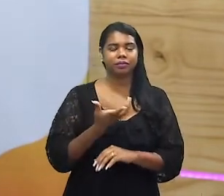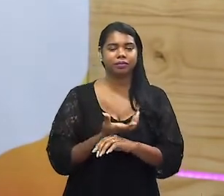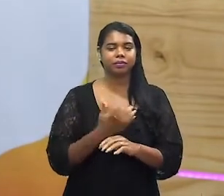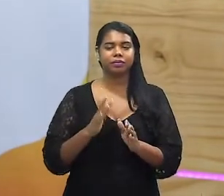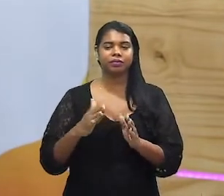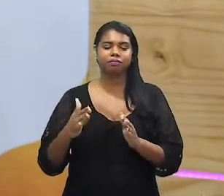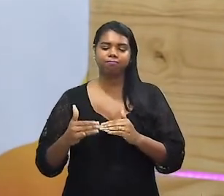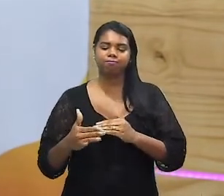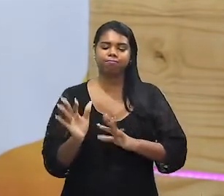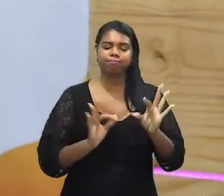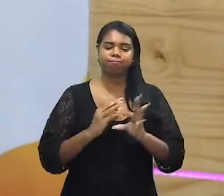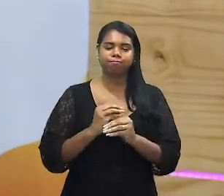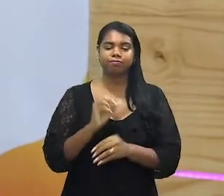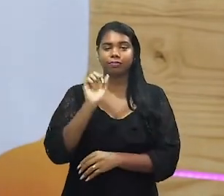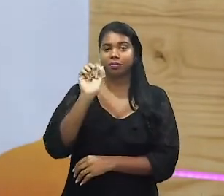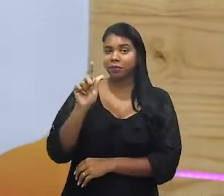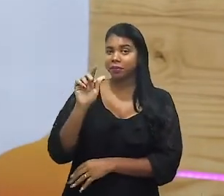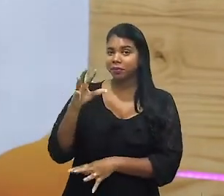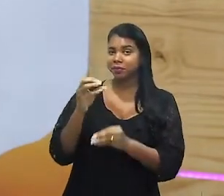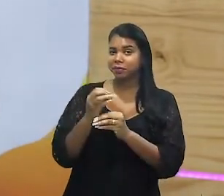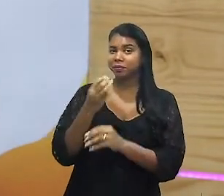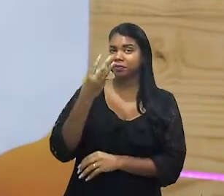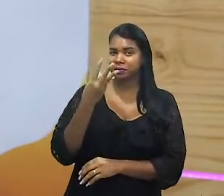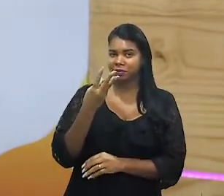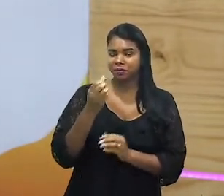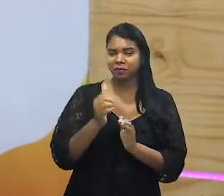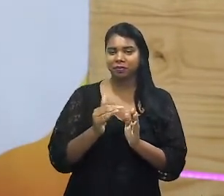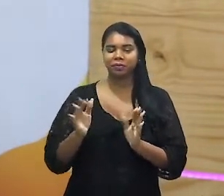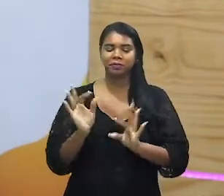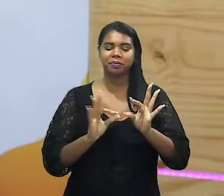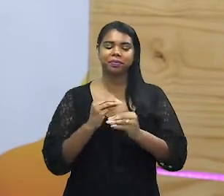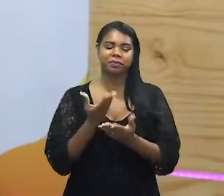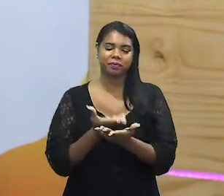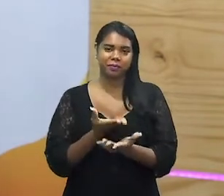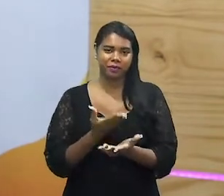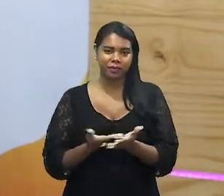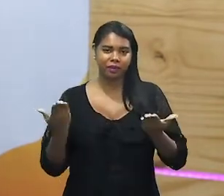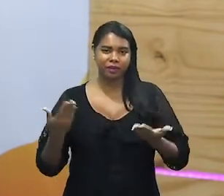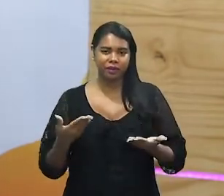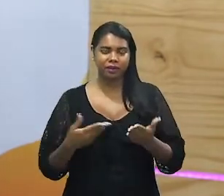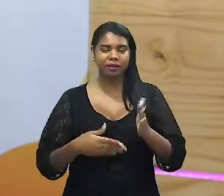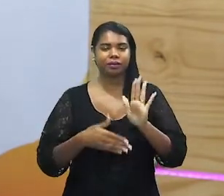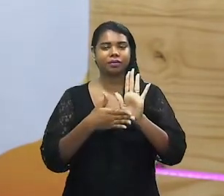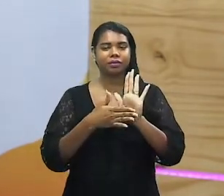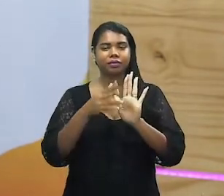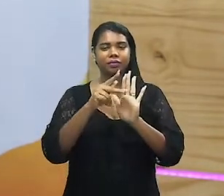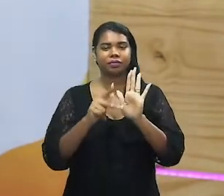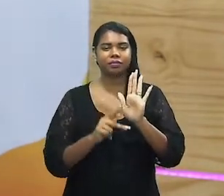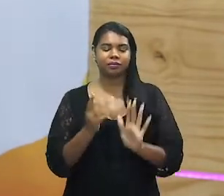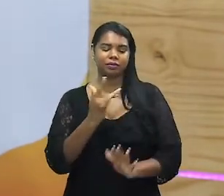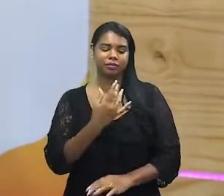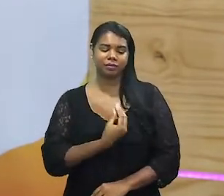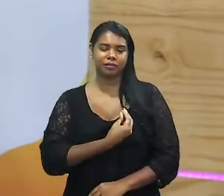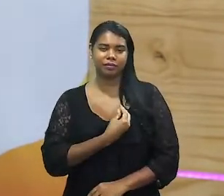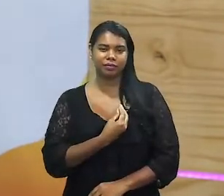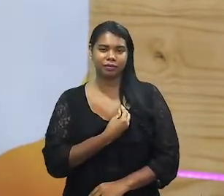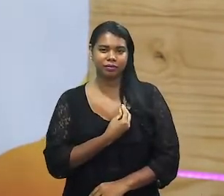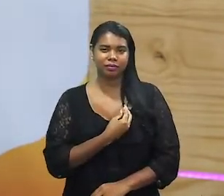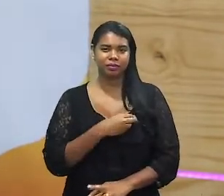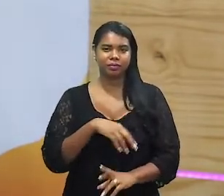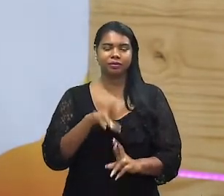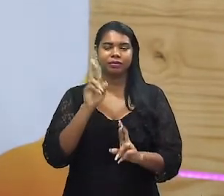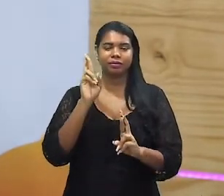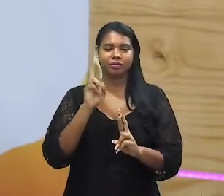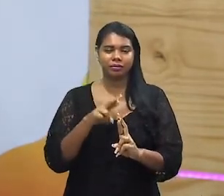né, imediatamente aqui em agosto, no terceiro bimestre. Então, a aula de hoje de projeto de vida, certo? É